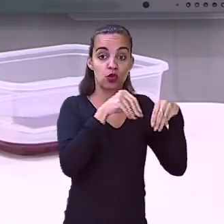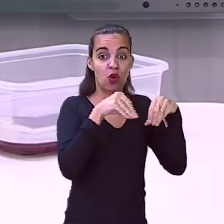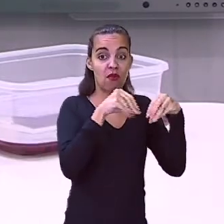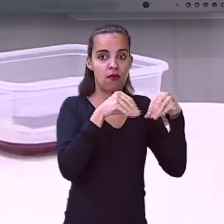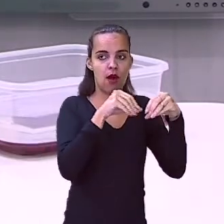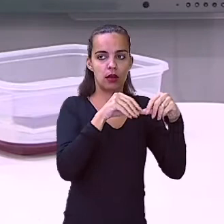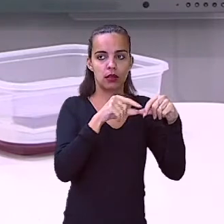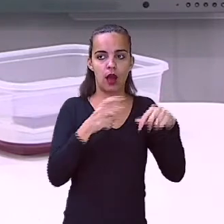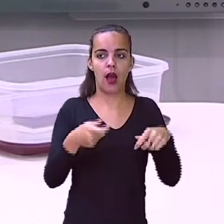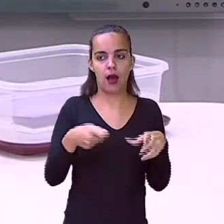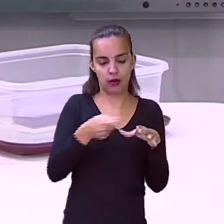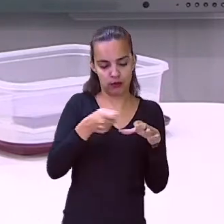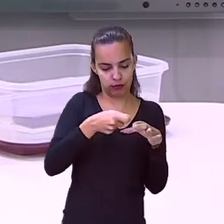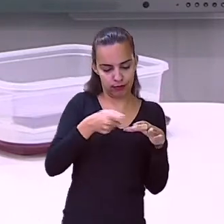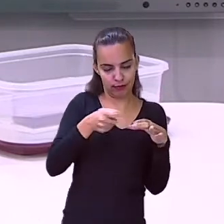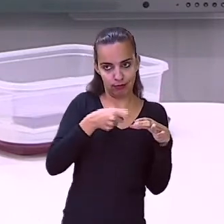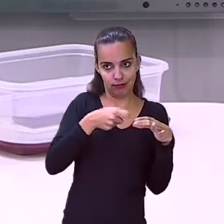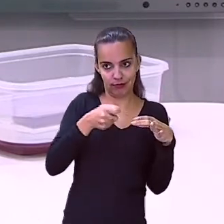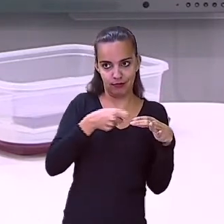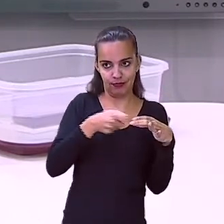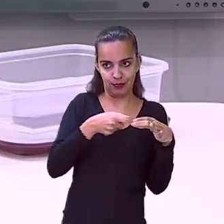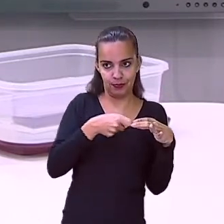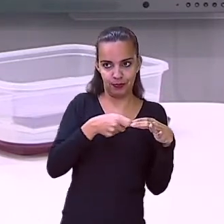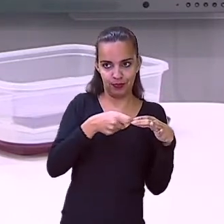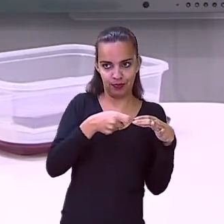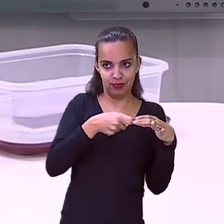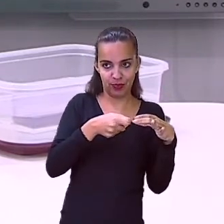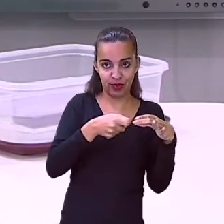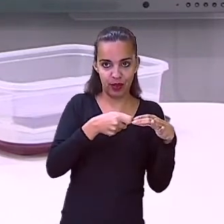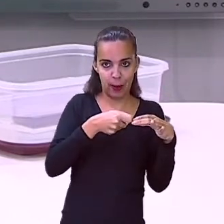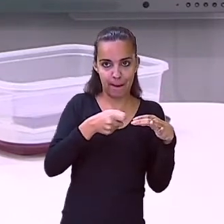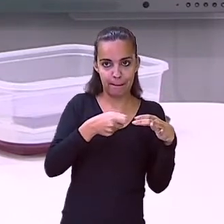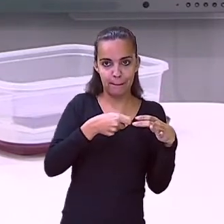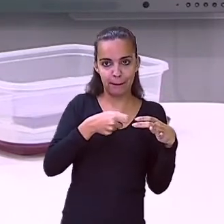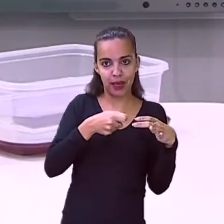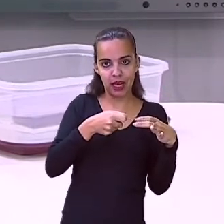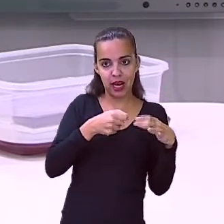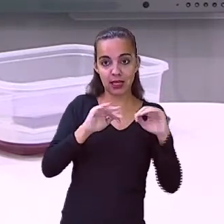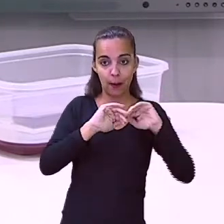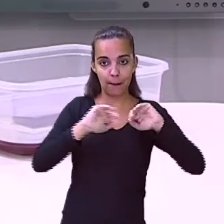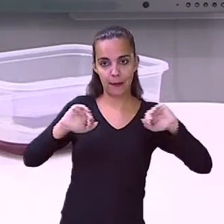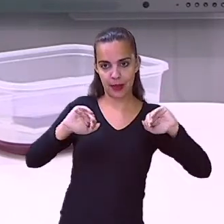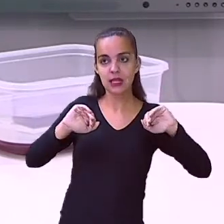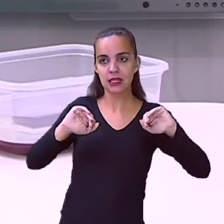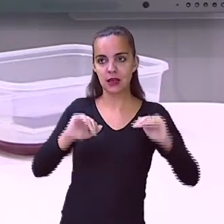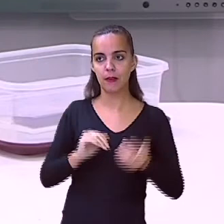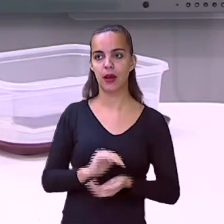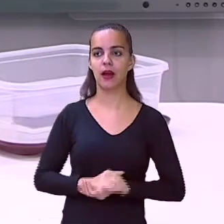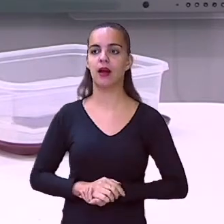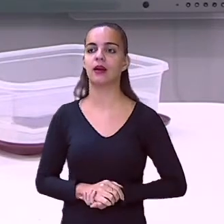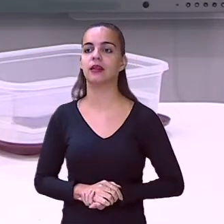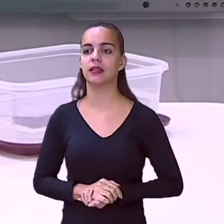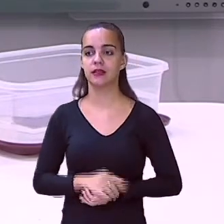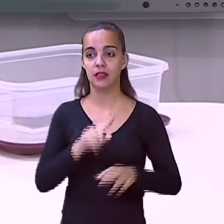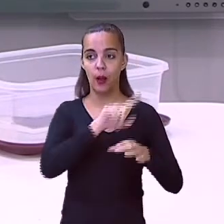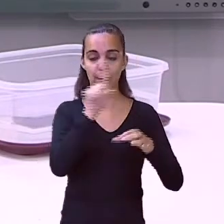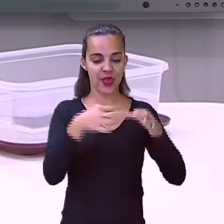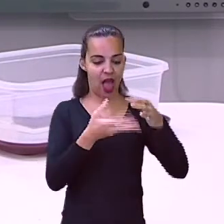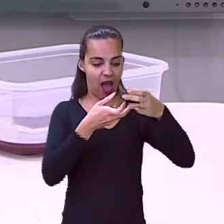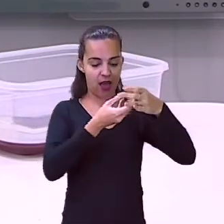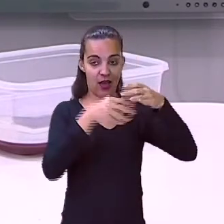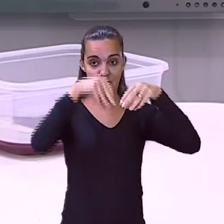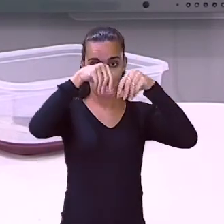os componentes, né? Olha, dá para você perceber que aí embaixo